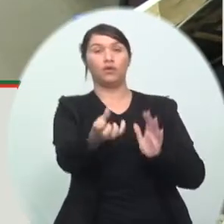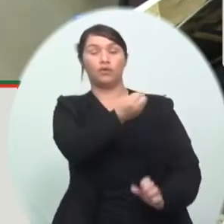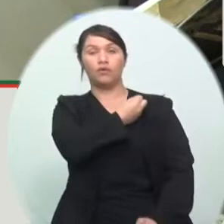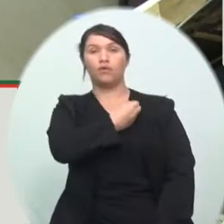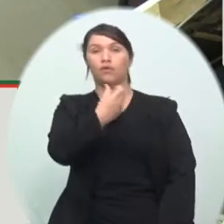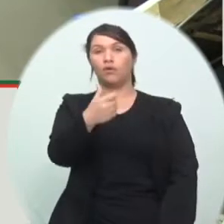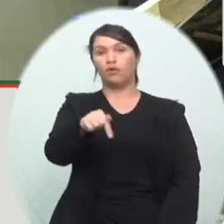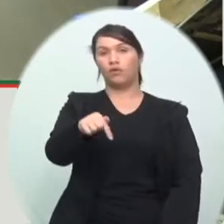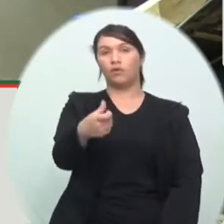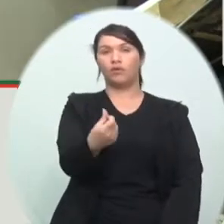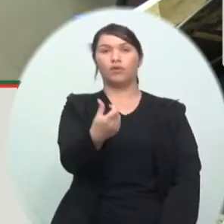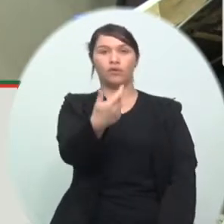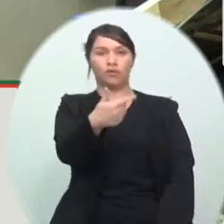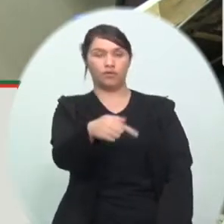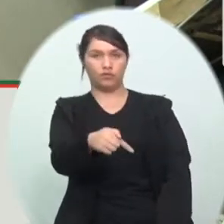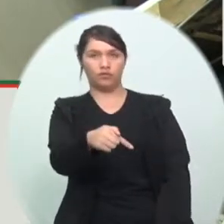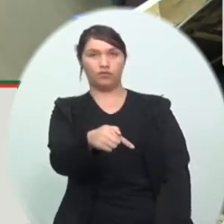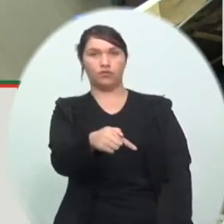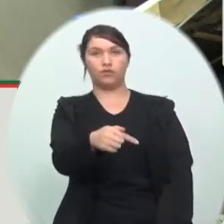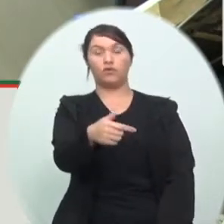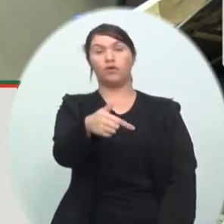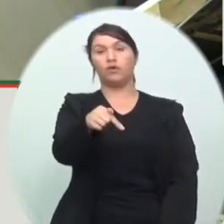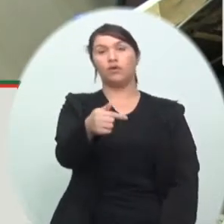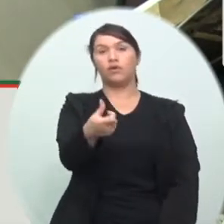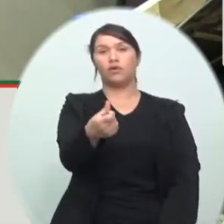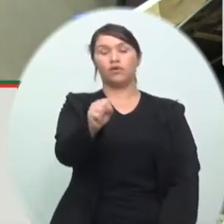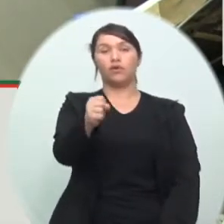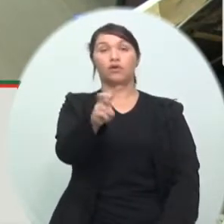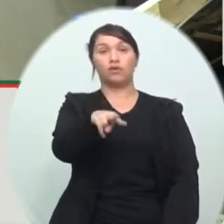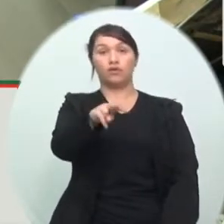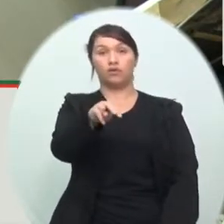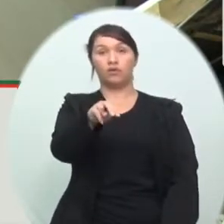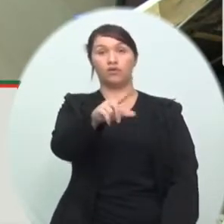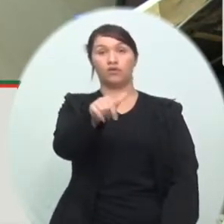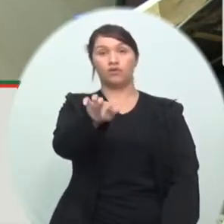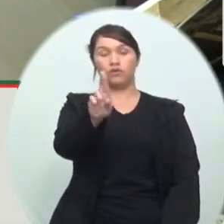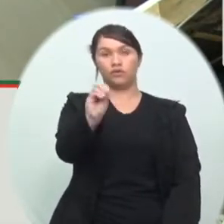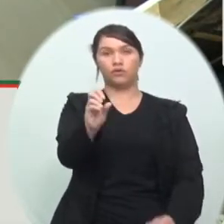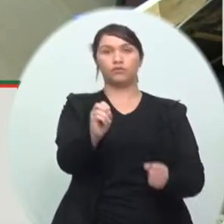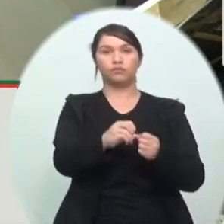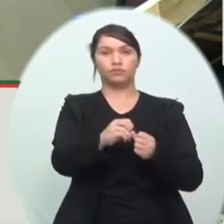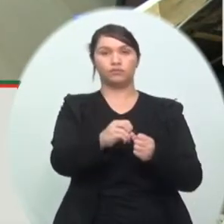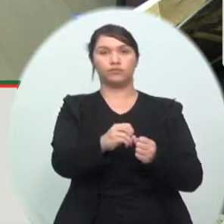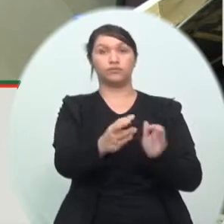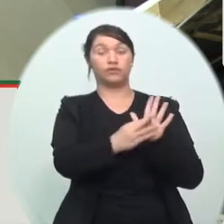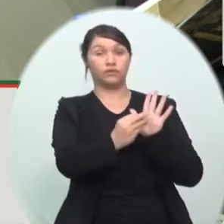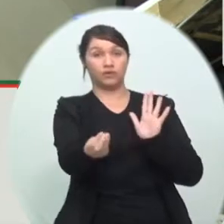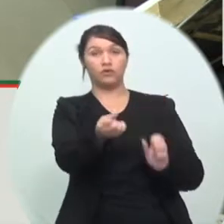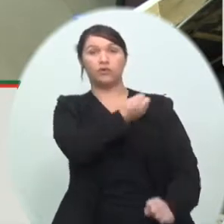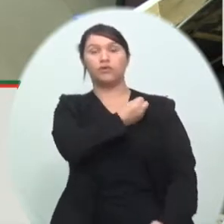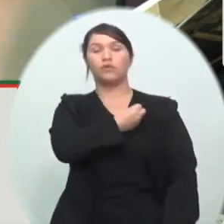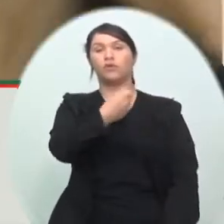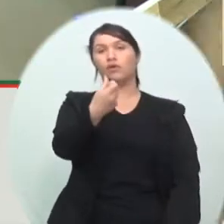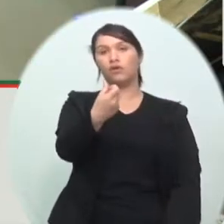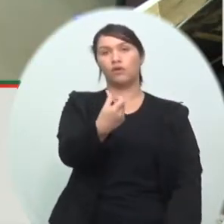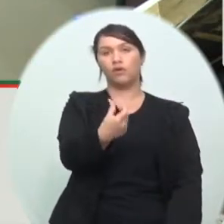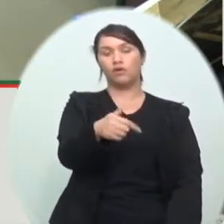767 768/18, ambas de autoria do vereador Zairo Casagrande. Indicações número